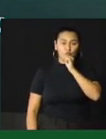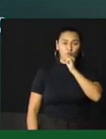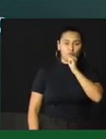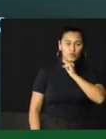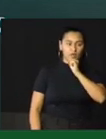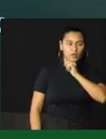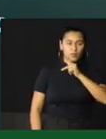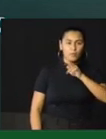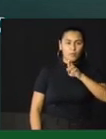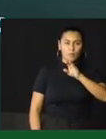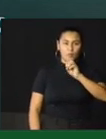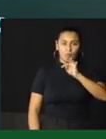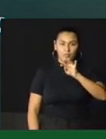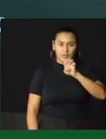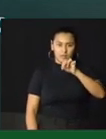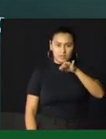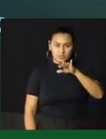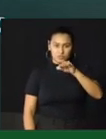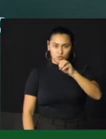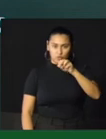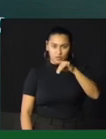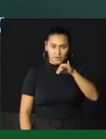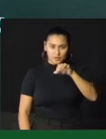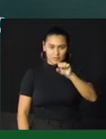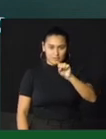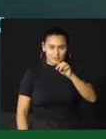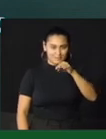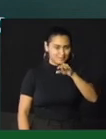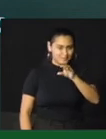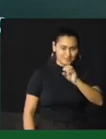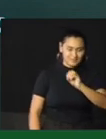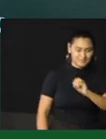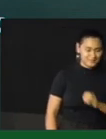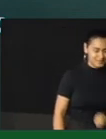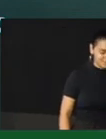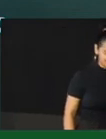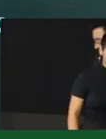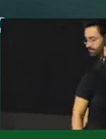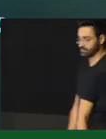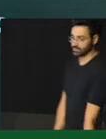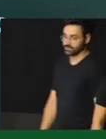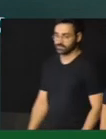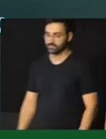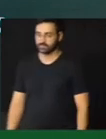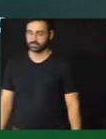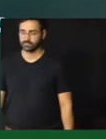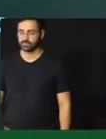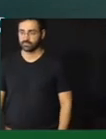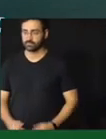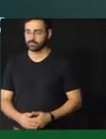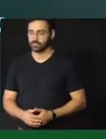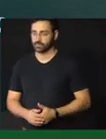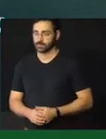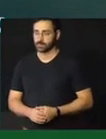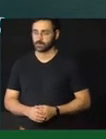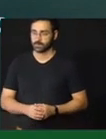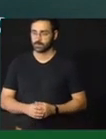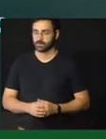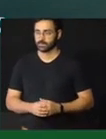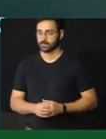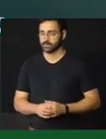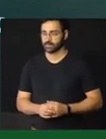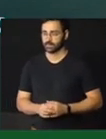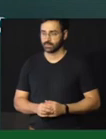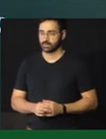brasileiro que tá voltando a velha política a a nova velha política Industrial que deu errado mas o que eles